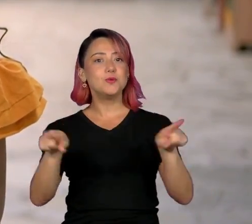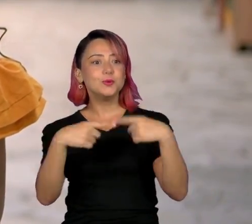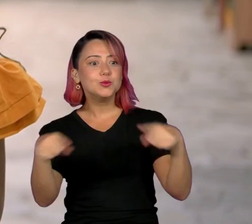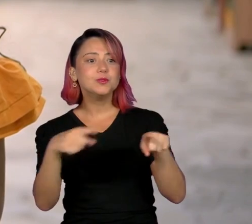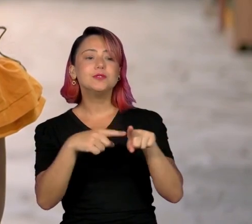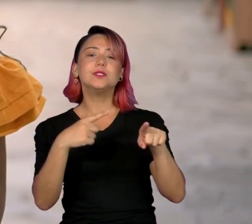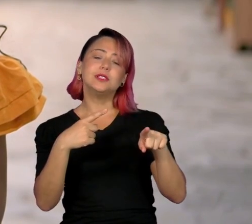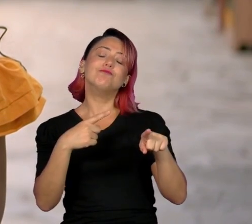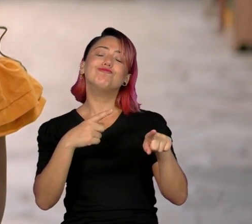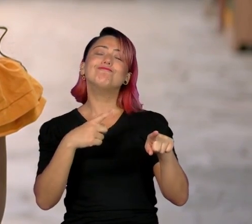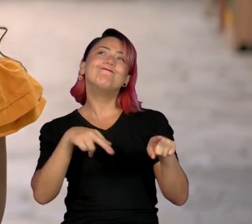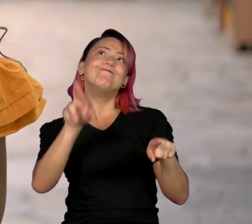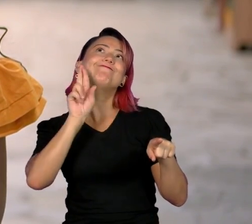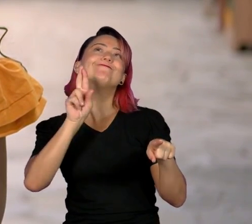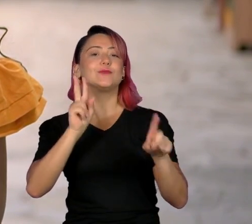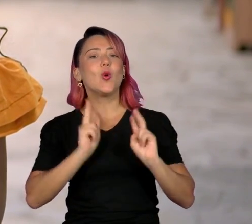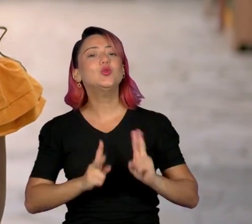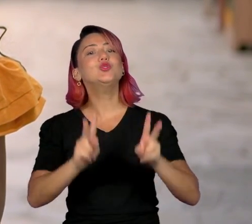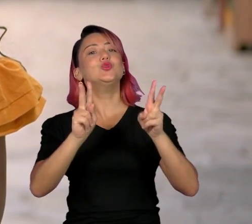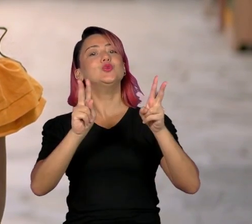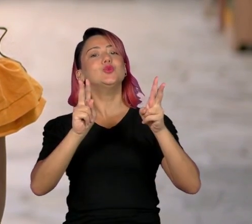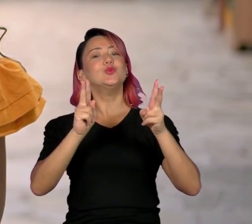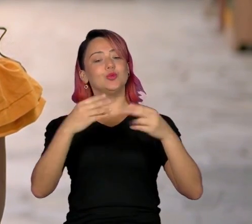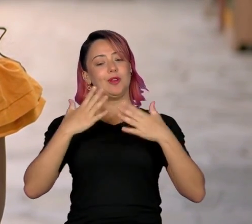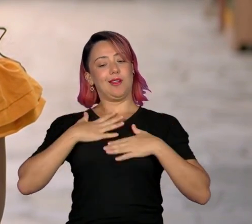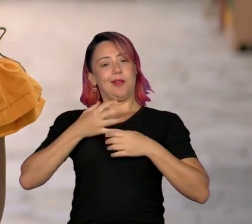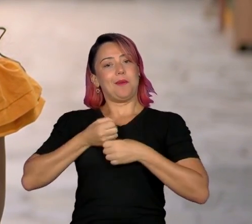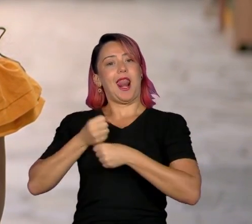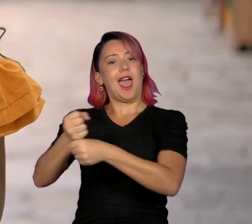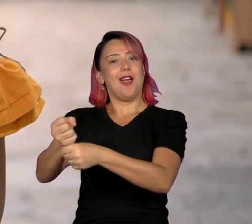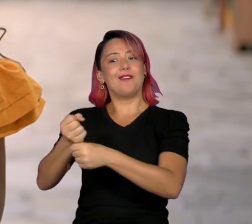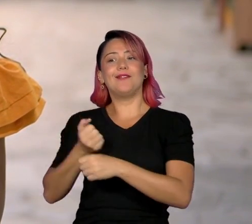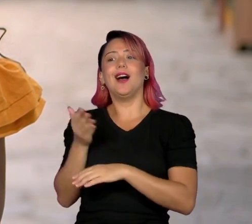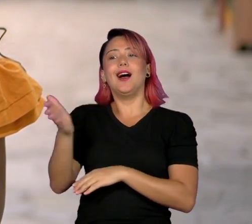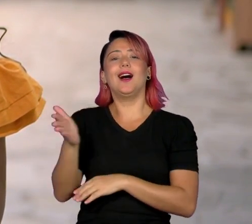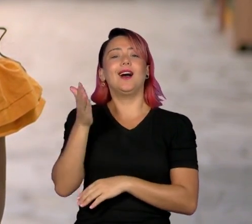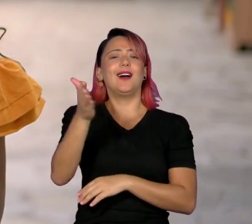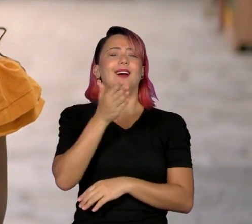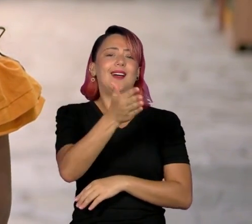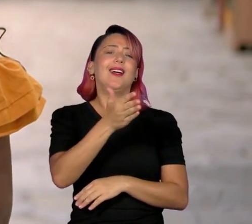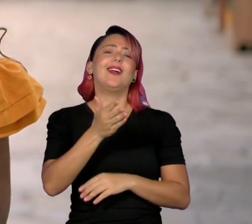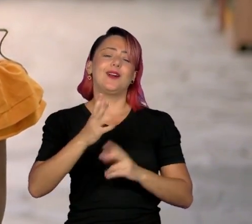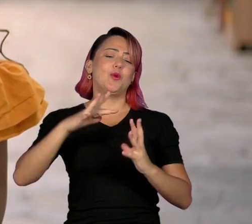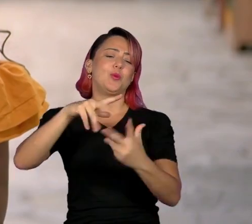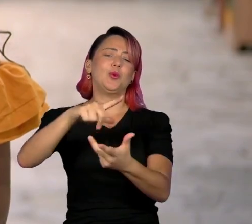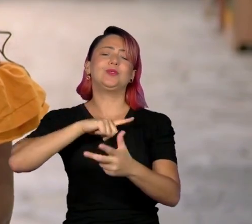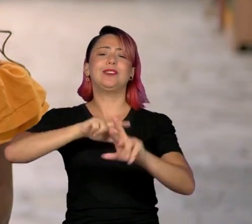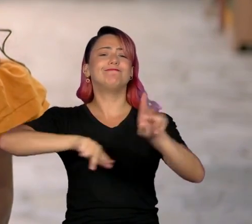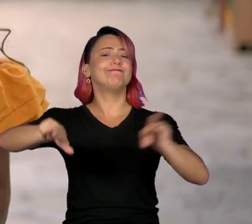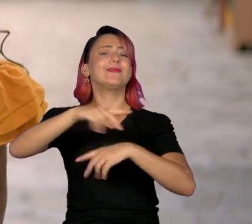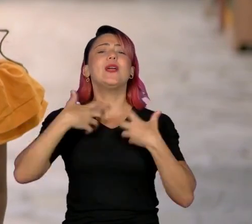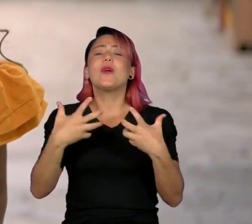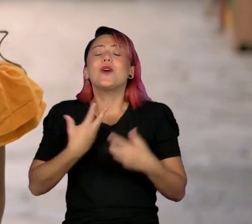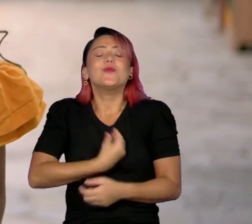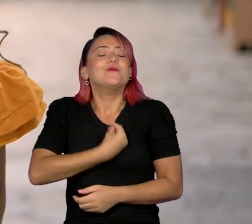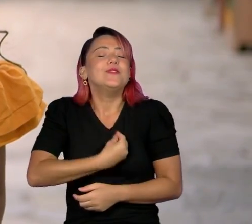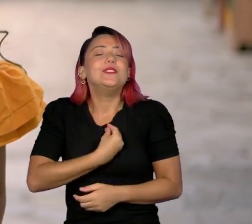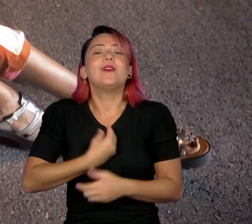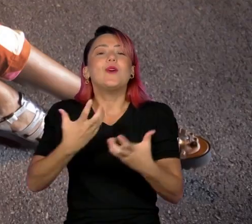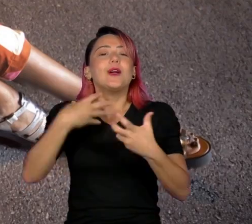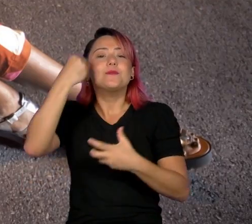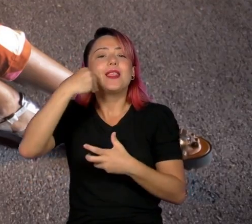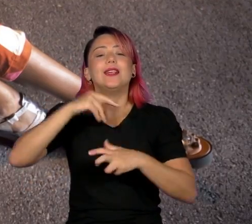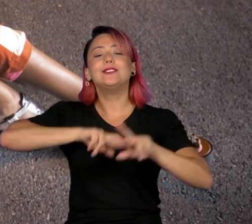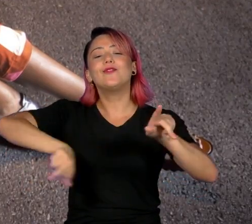não sonhei, porque tem tanta coisa linda no mundo para ver, para viver. Eu quero viver tudo que a música quer me